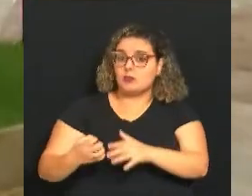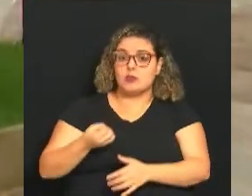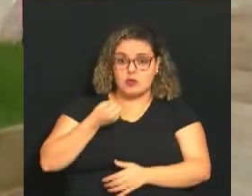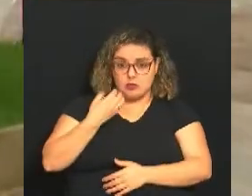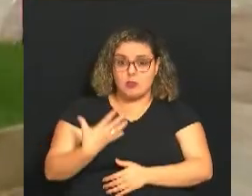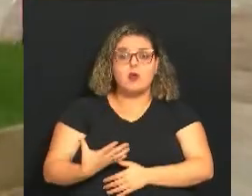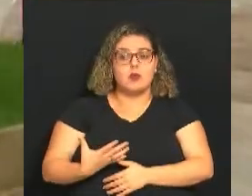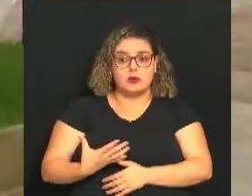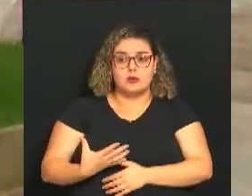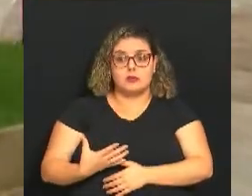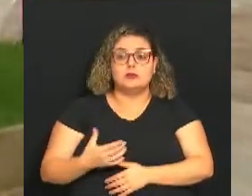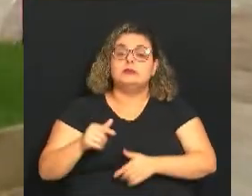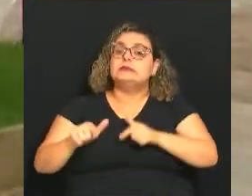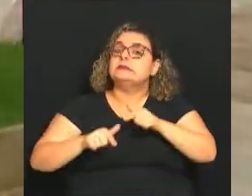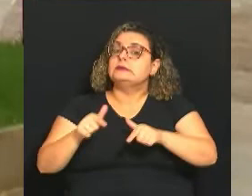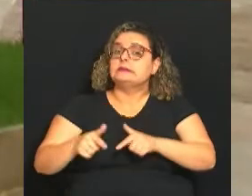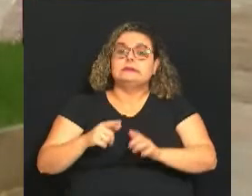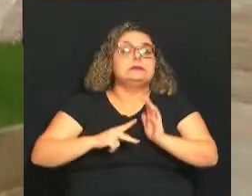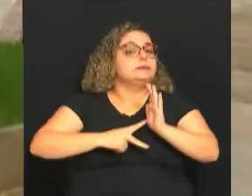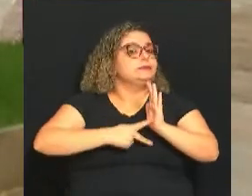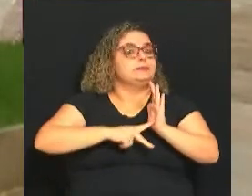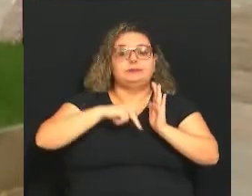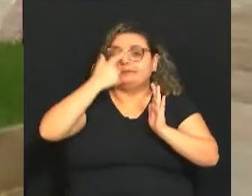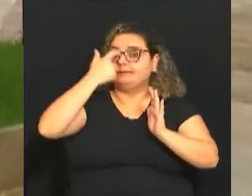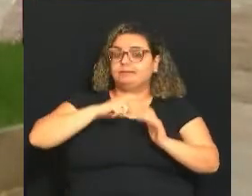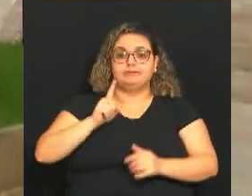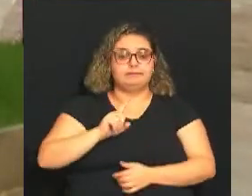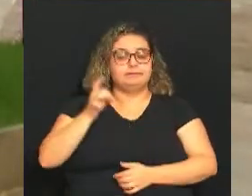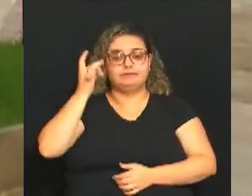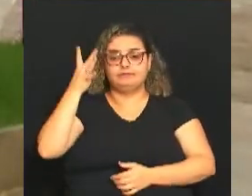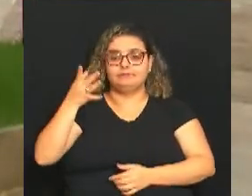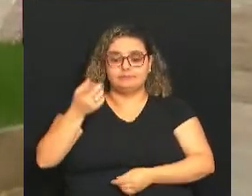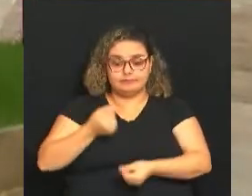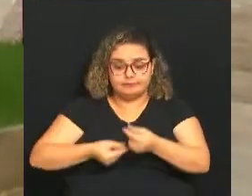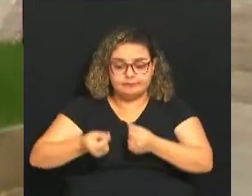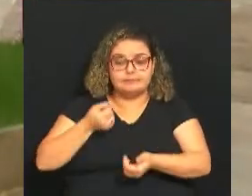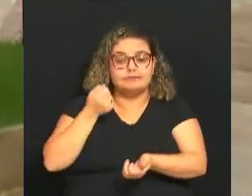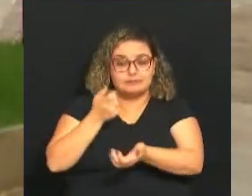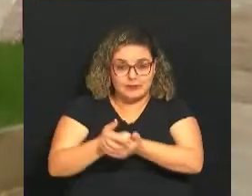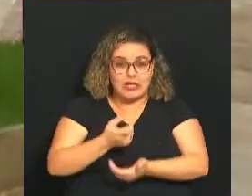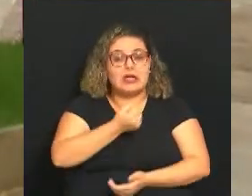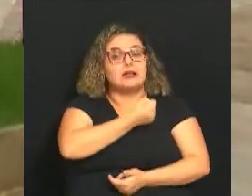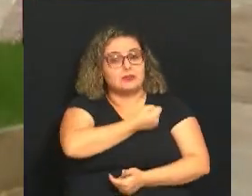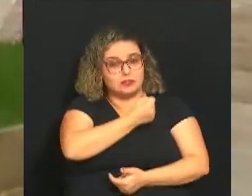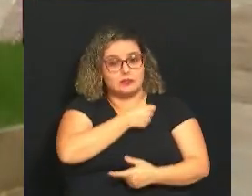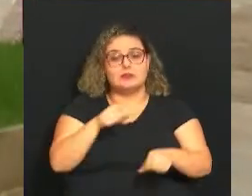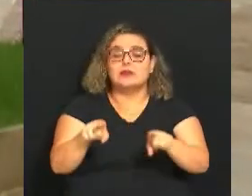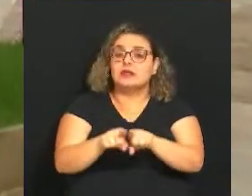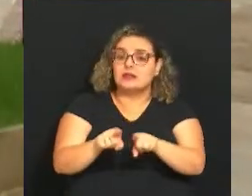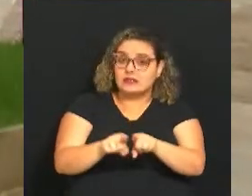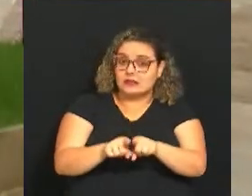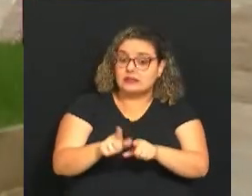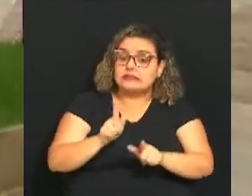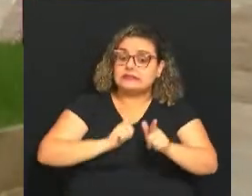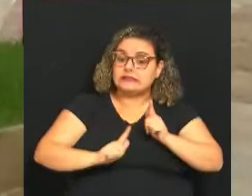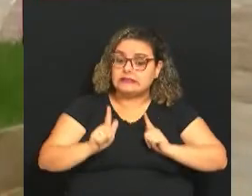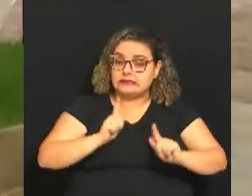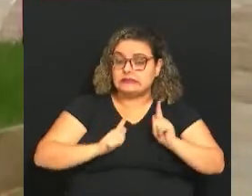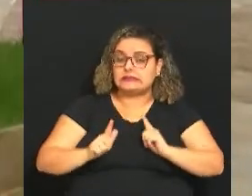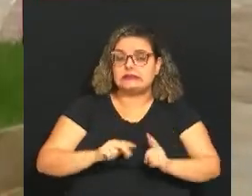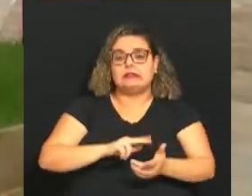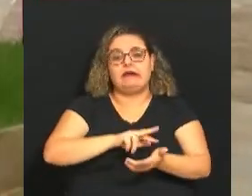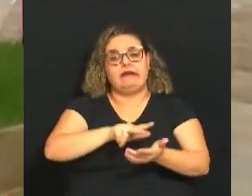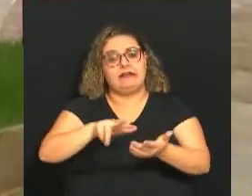também não é nada fácil. Além de lidar com prestação de contas e números, ele também tem que gerenciar os inúmeros